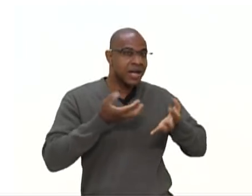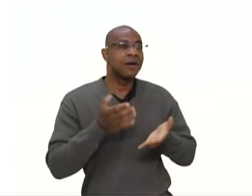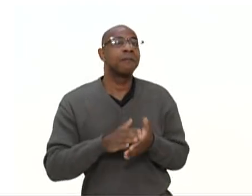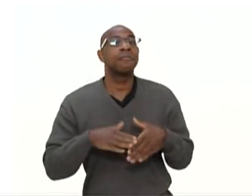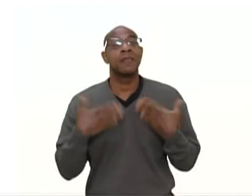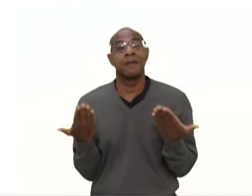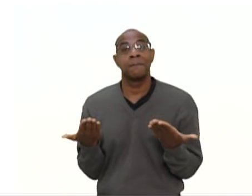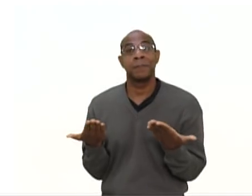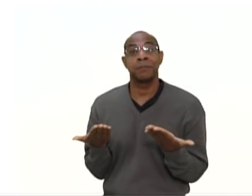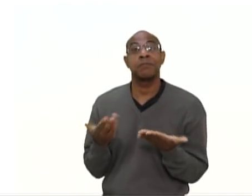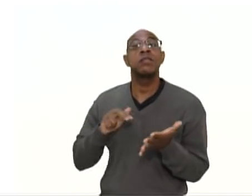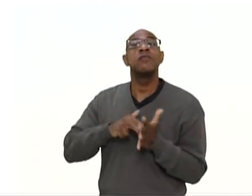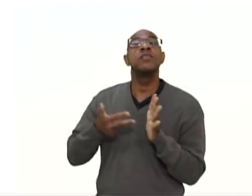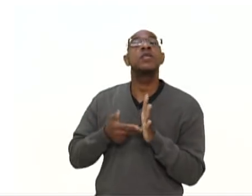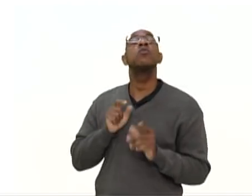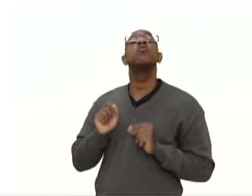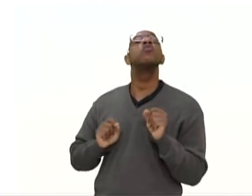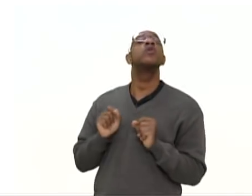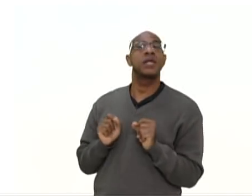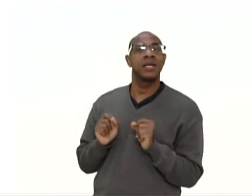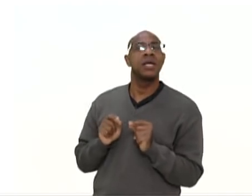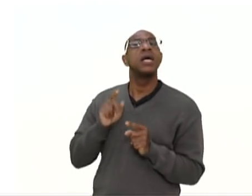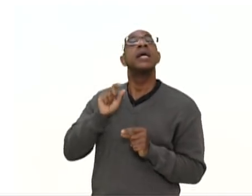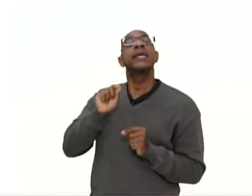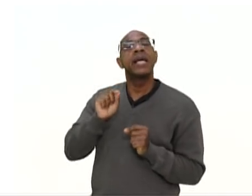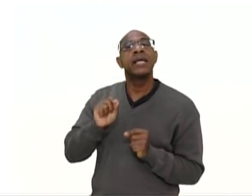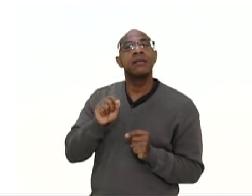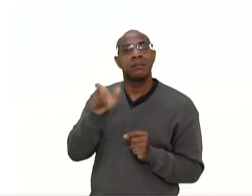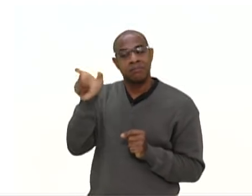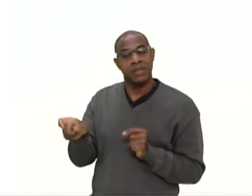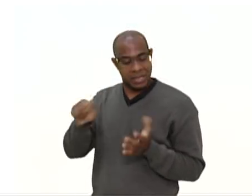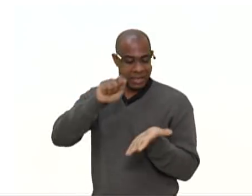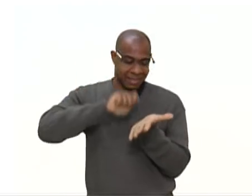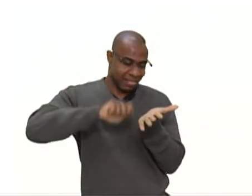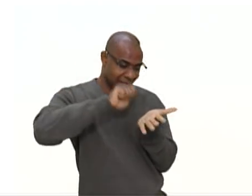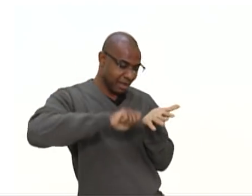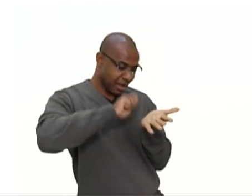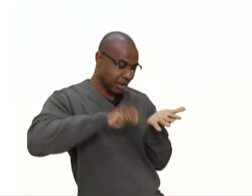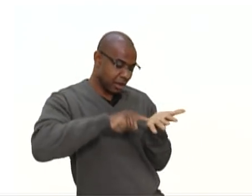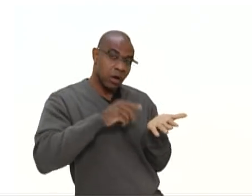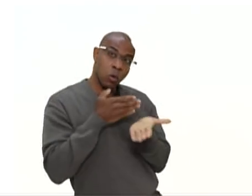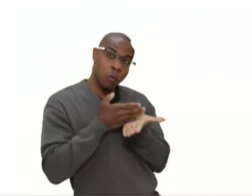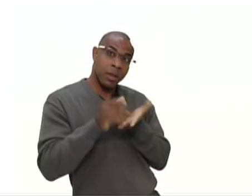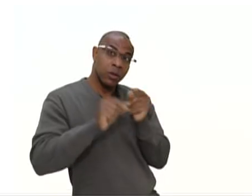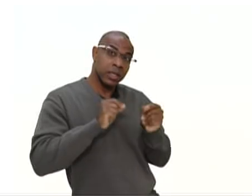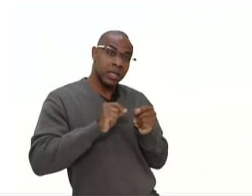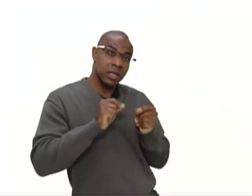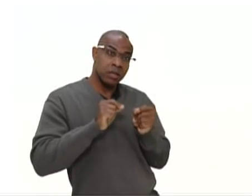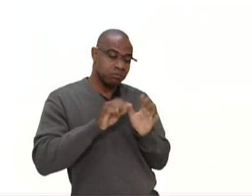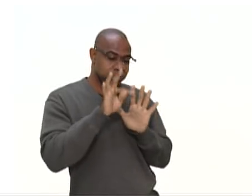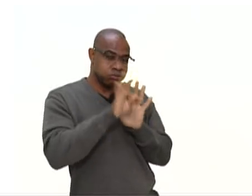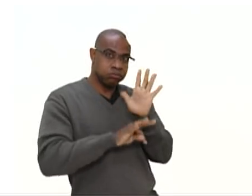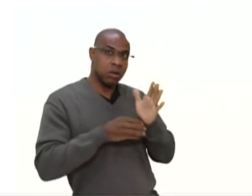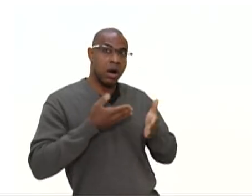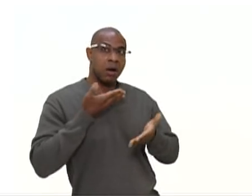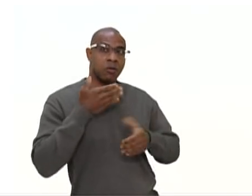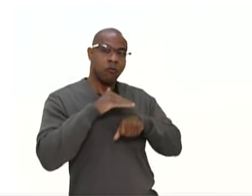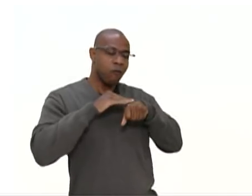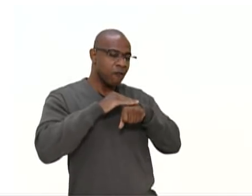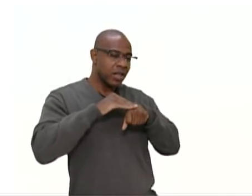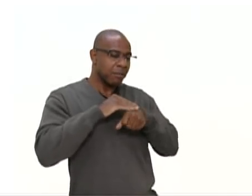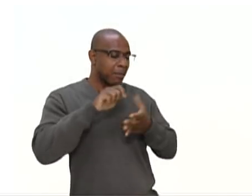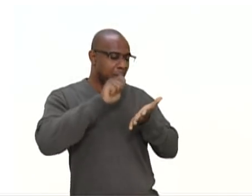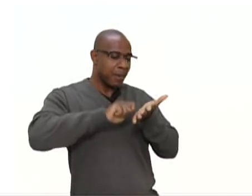argumentativo. Isso significa que quem escreve um artigo de opinião, ele tem que ser um bom articulador. O que é um